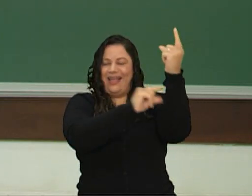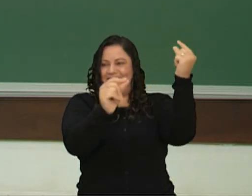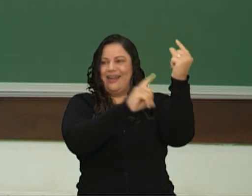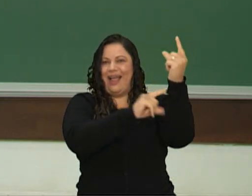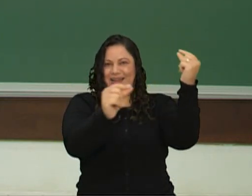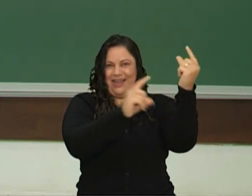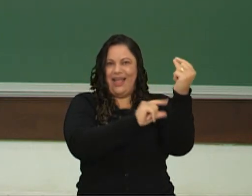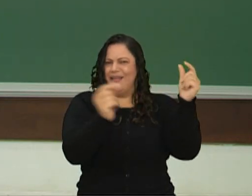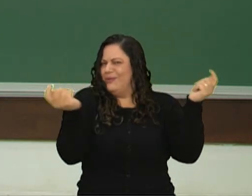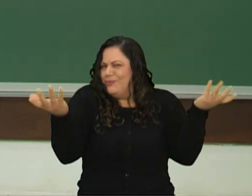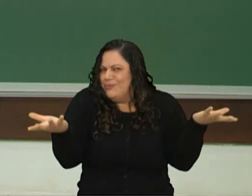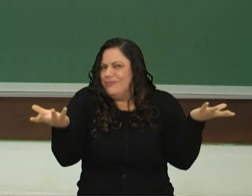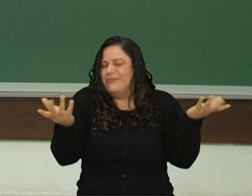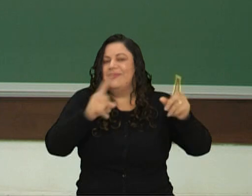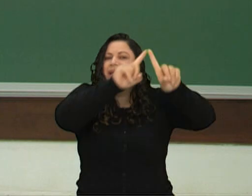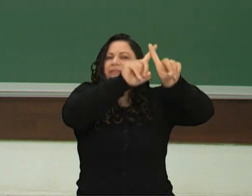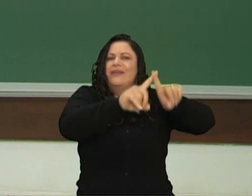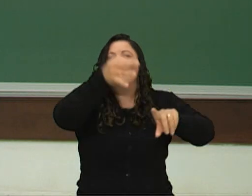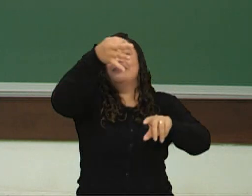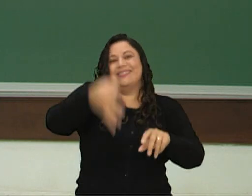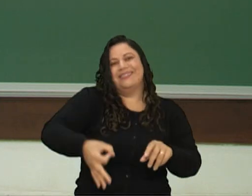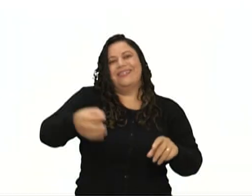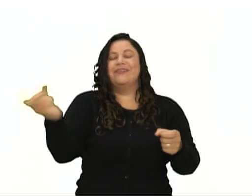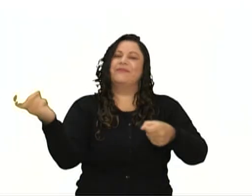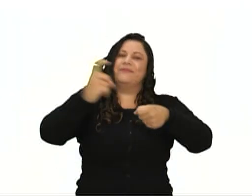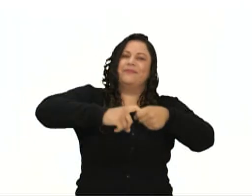correta e já voltamos com a resposta.